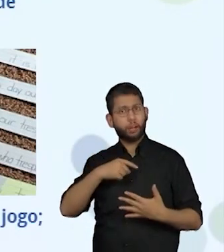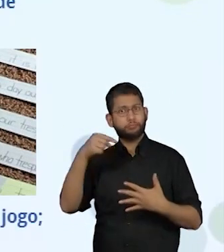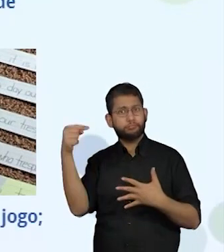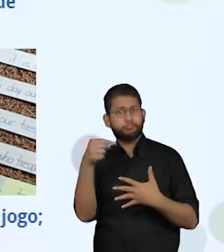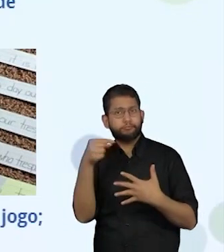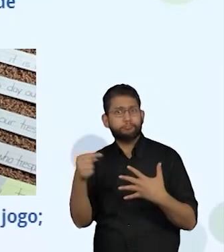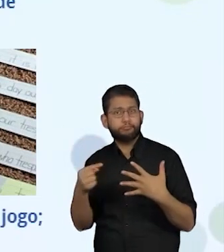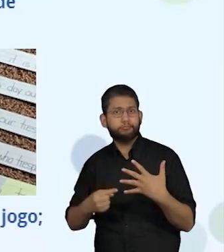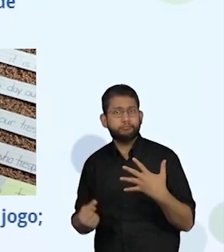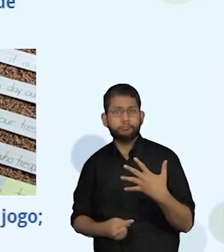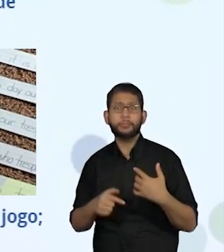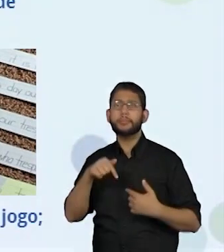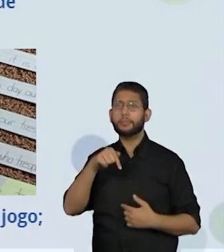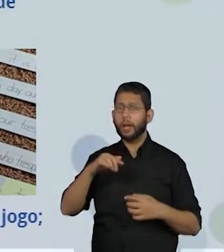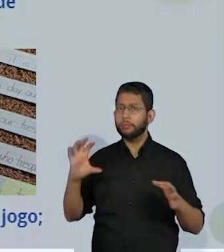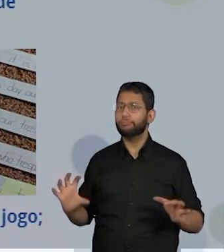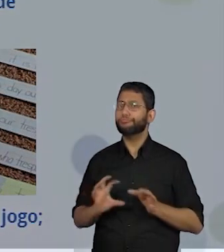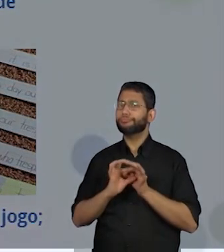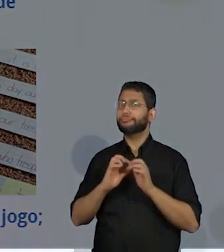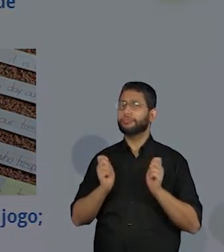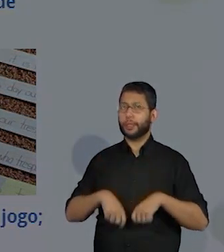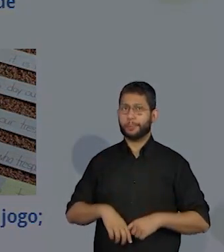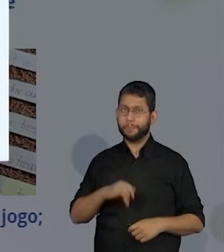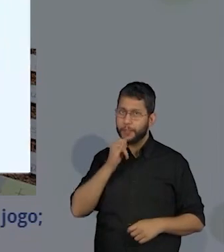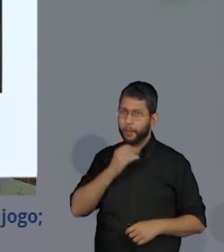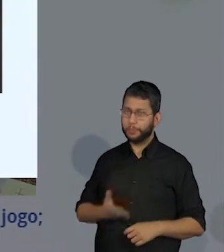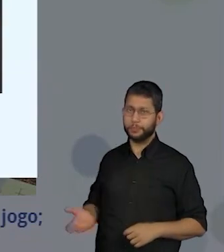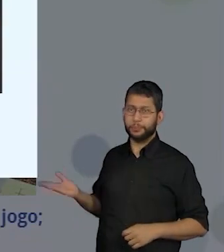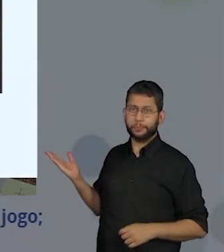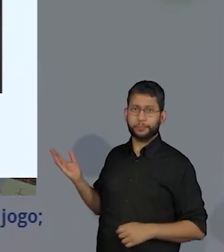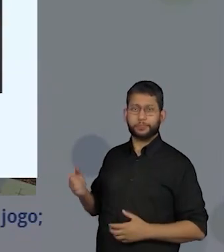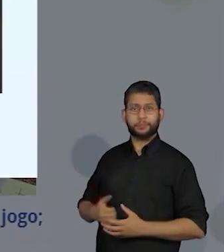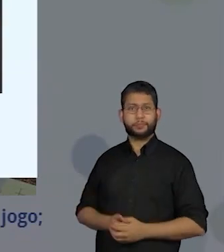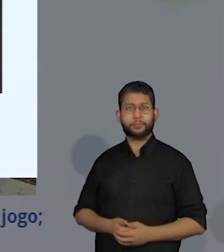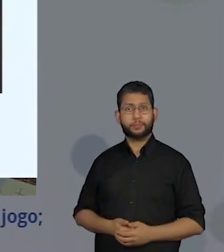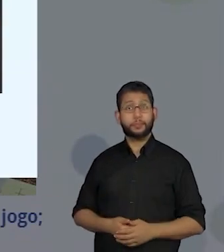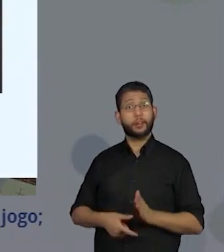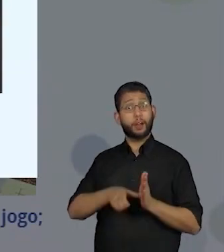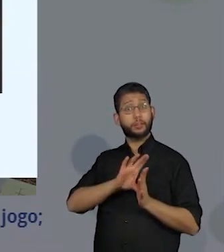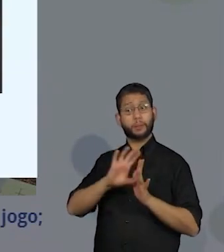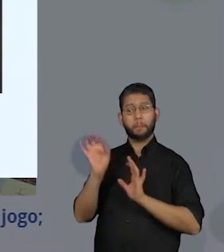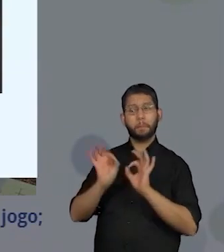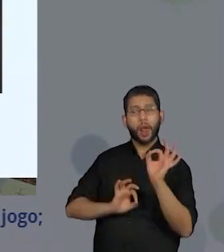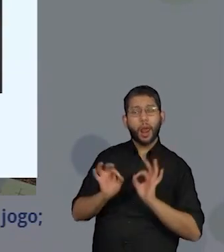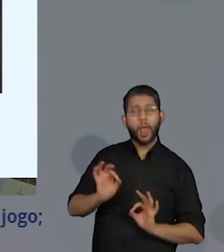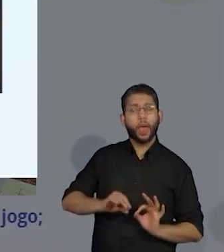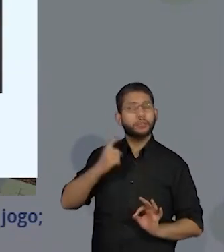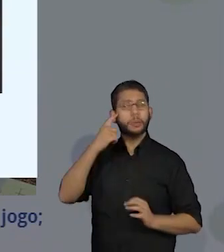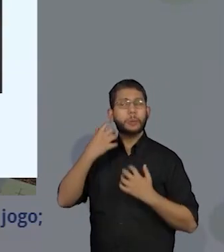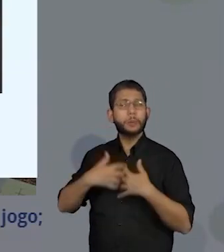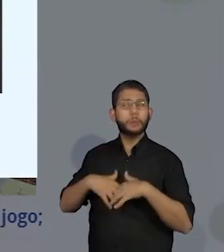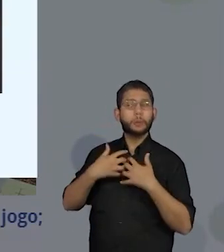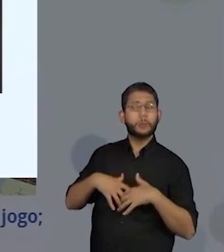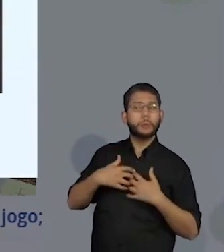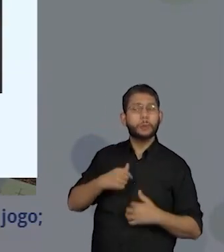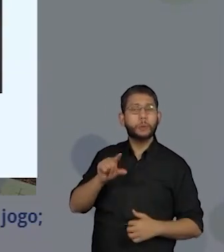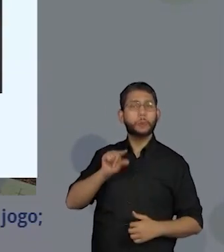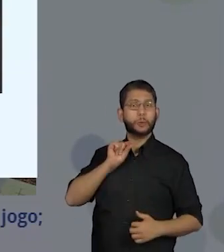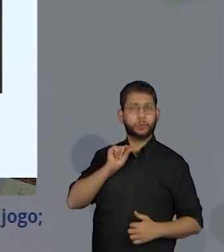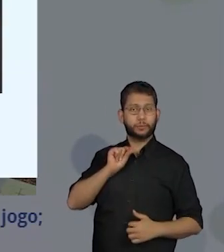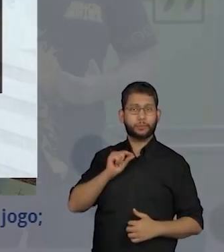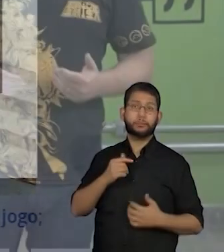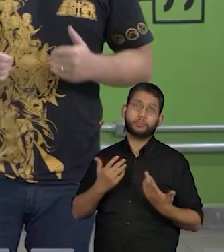desenvolver entre os dois. Por exemplo, planejar e escolher. Em ambos os casos, tanto nos jogos quanto na